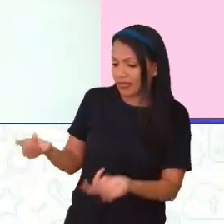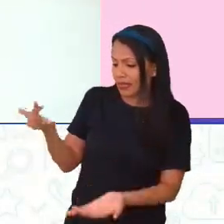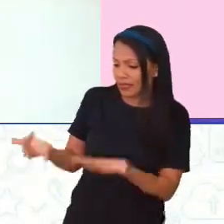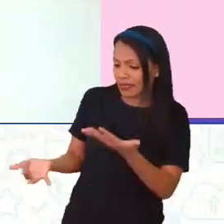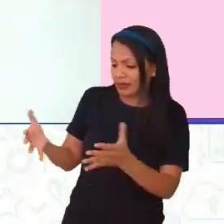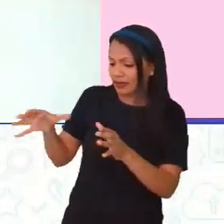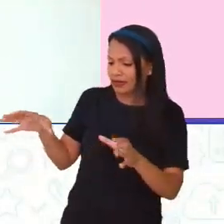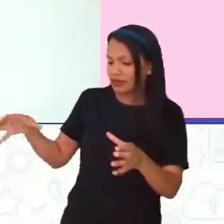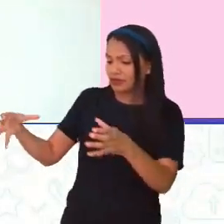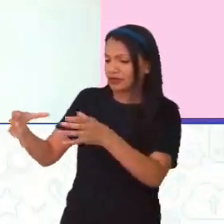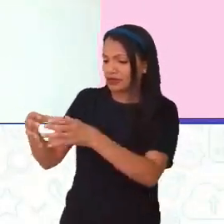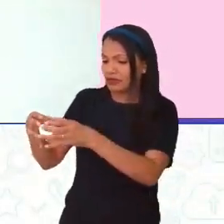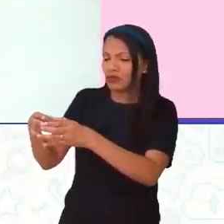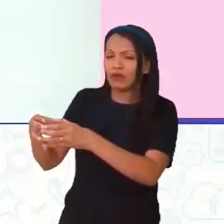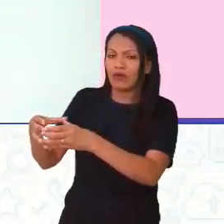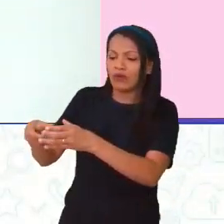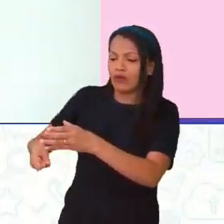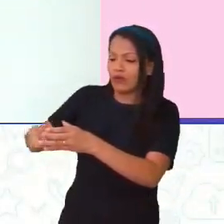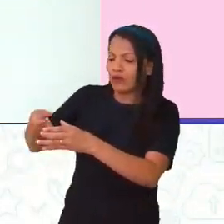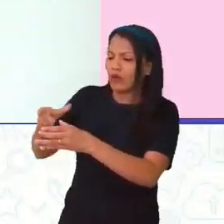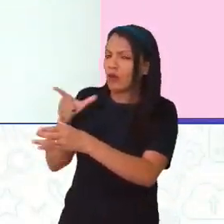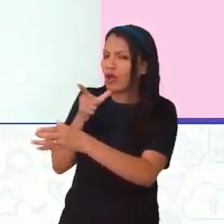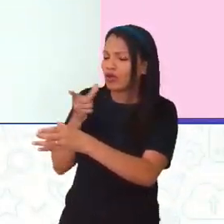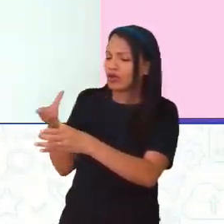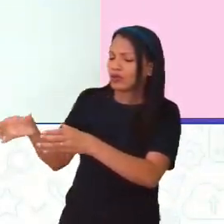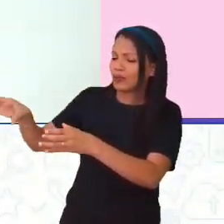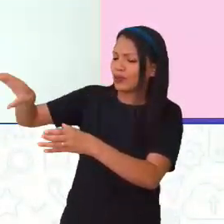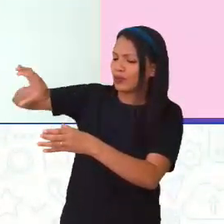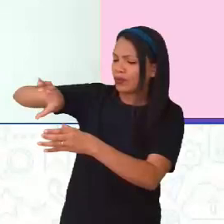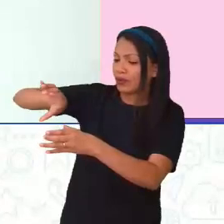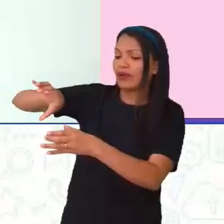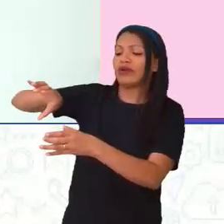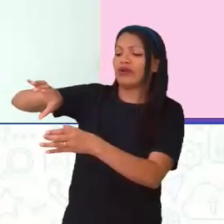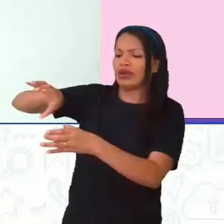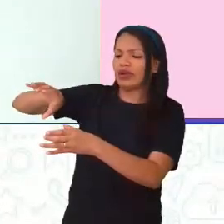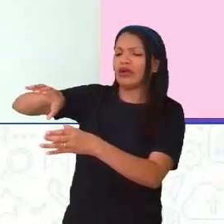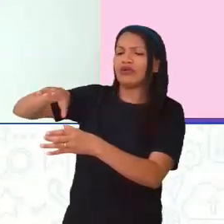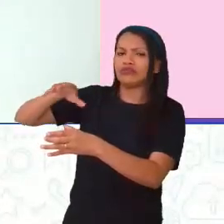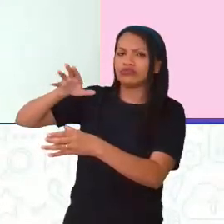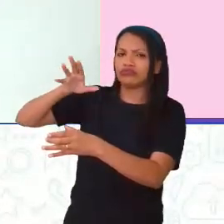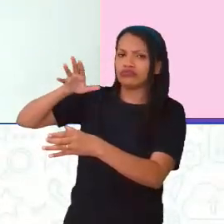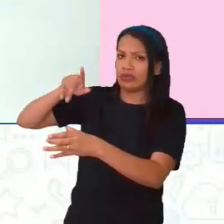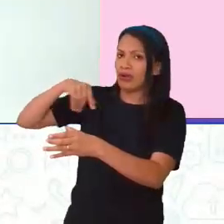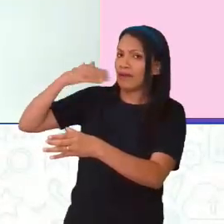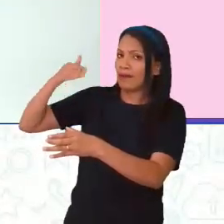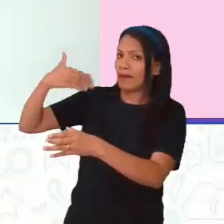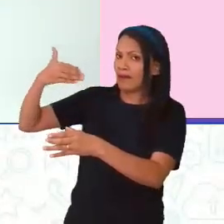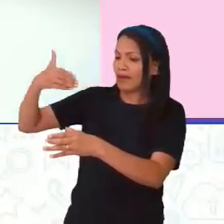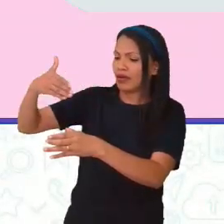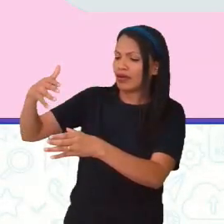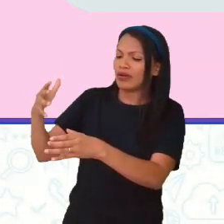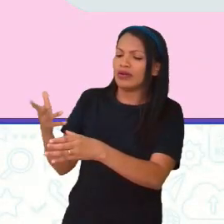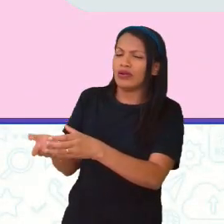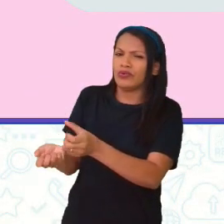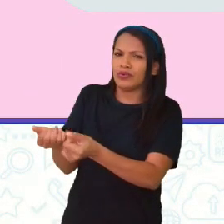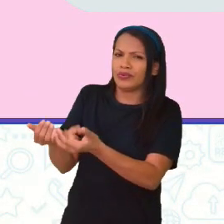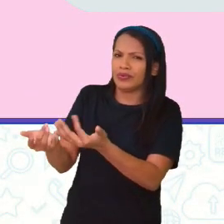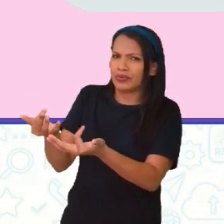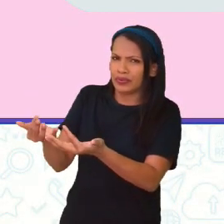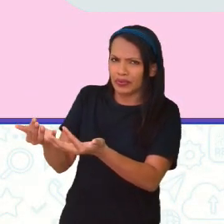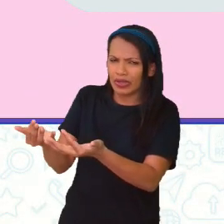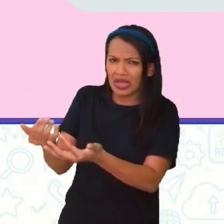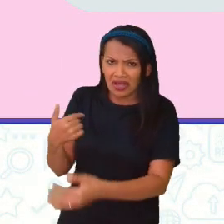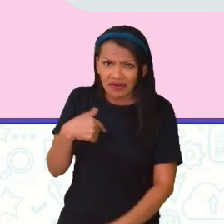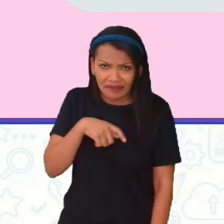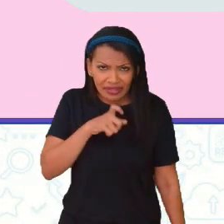vai ferver. Fogo aceso, com a panela de água, vai ficar gelada? Não. Nunca.